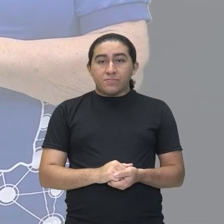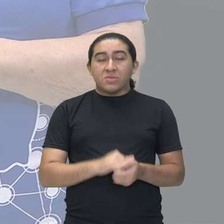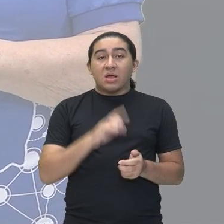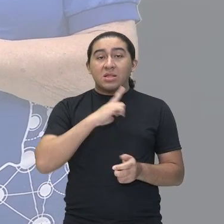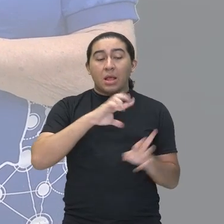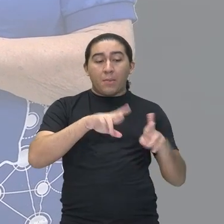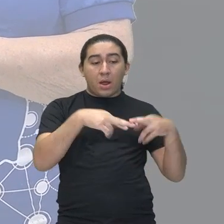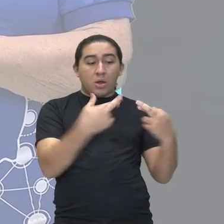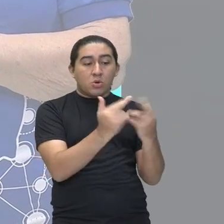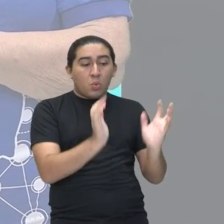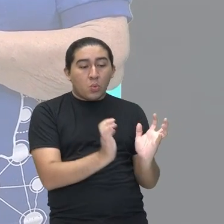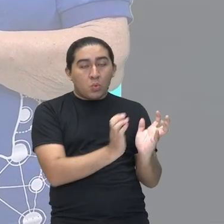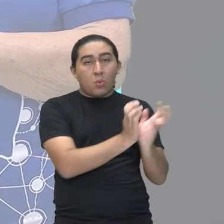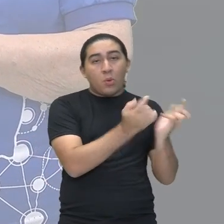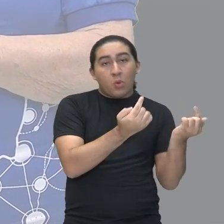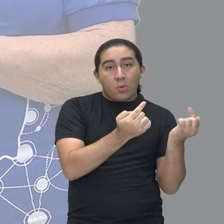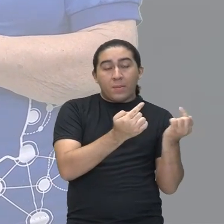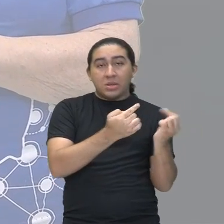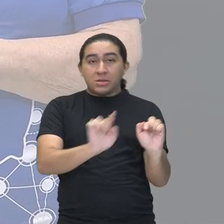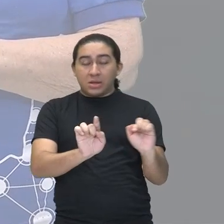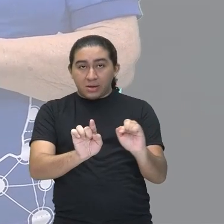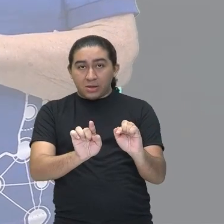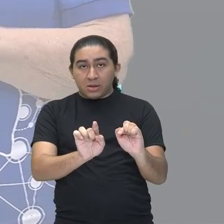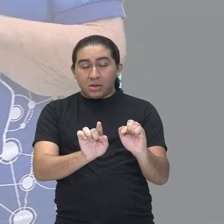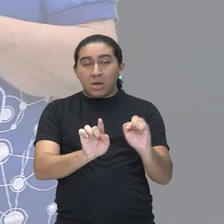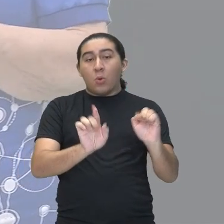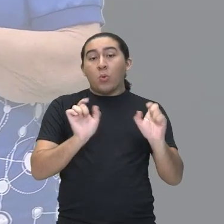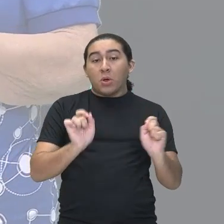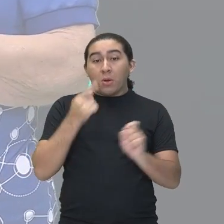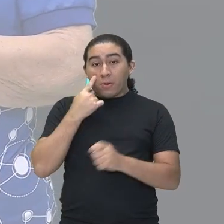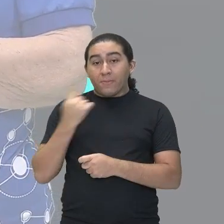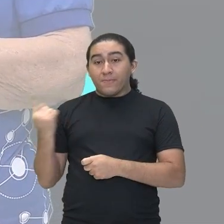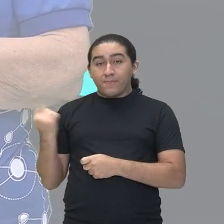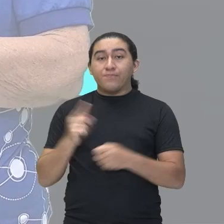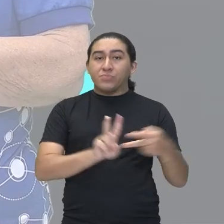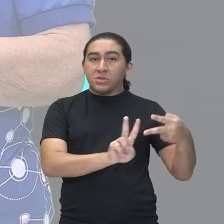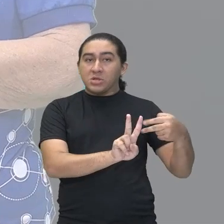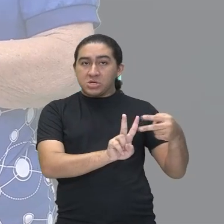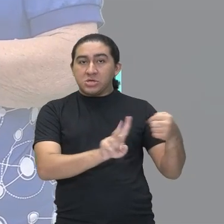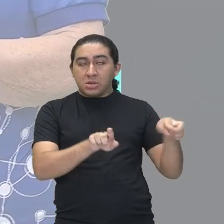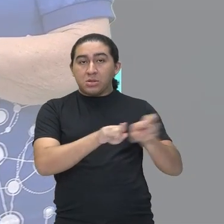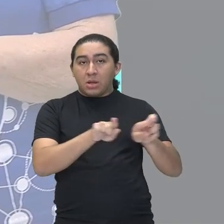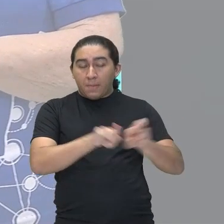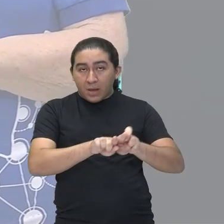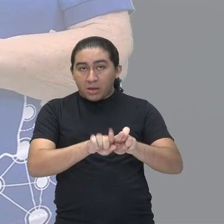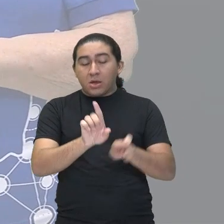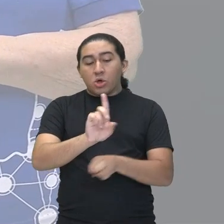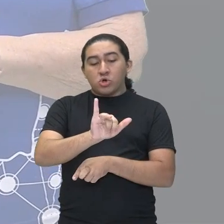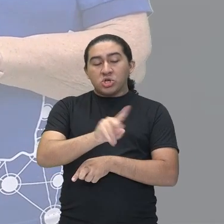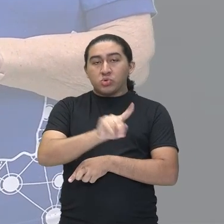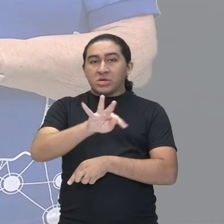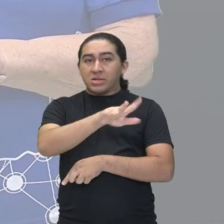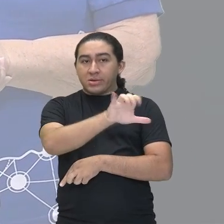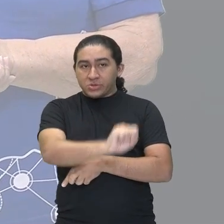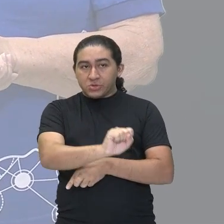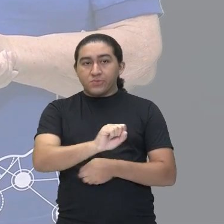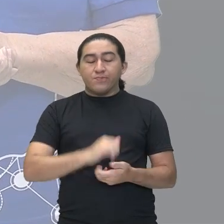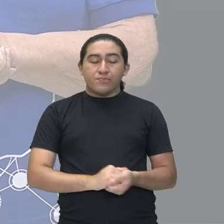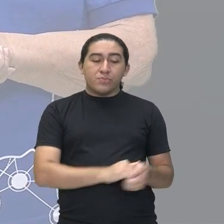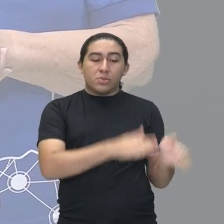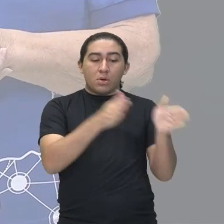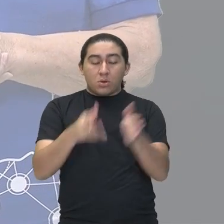para combater os indígenas e os jesuítas. Então, no canto 2, ocorre a tentativa